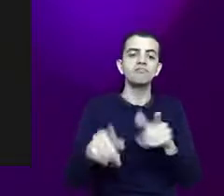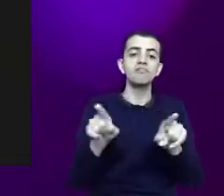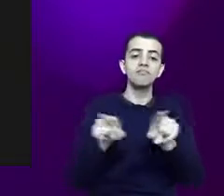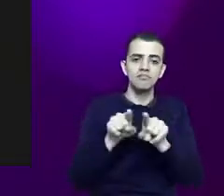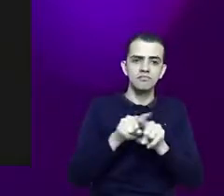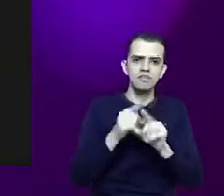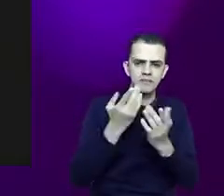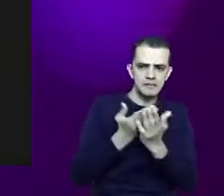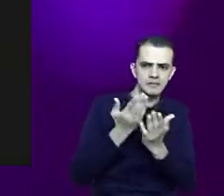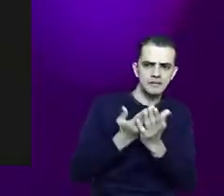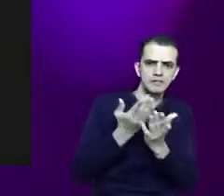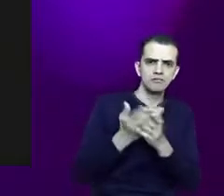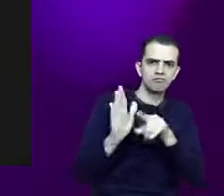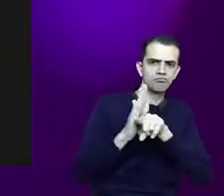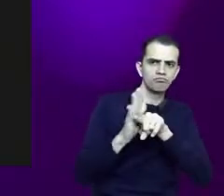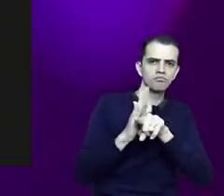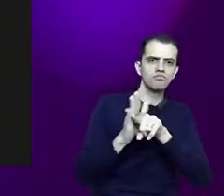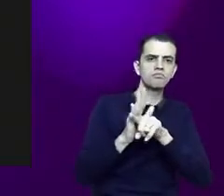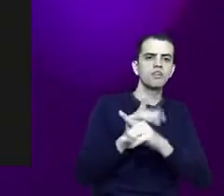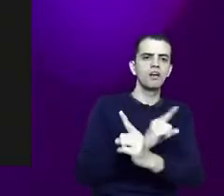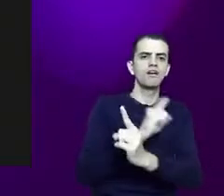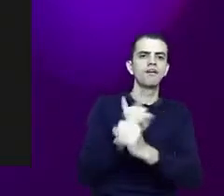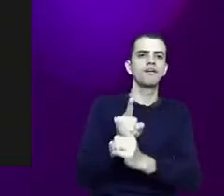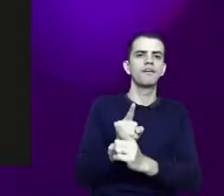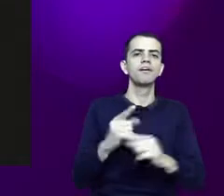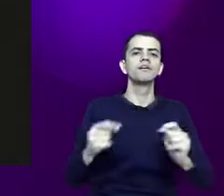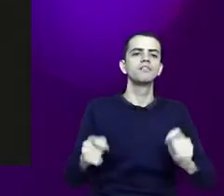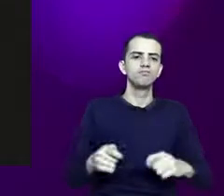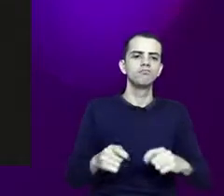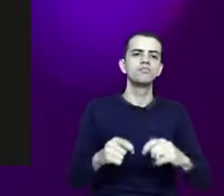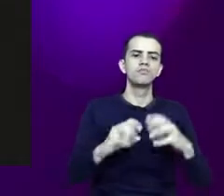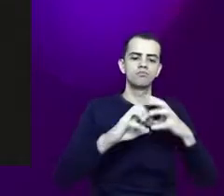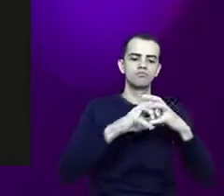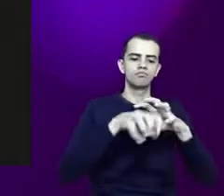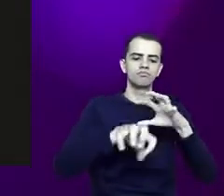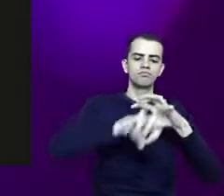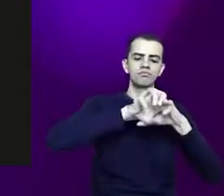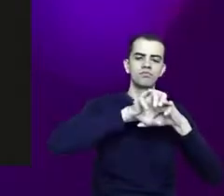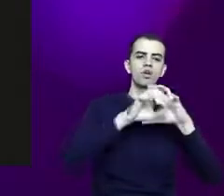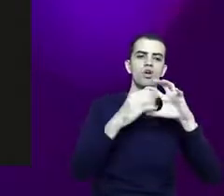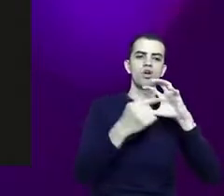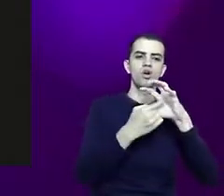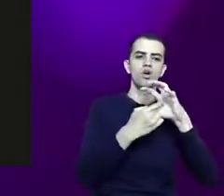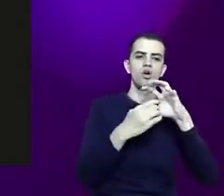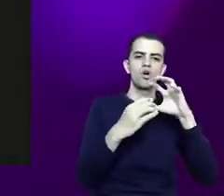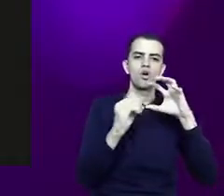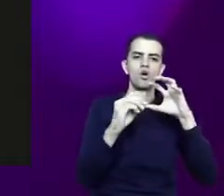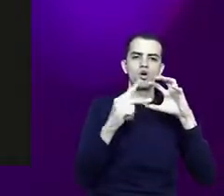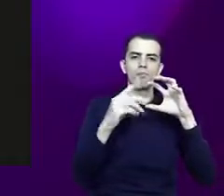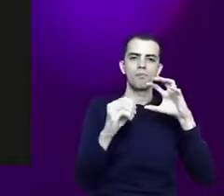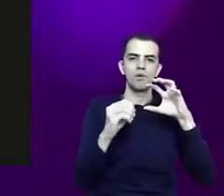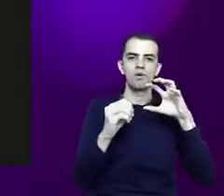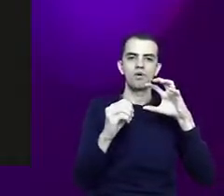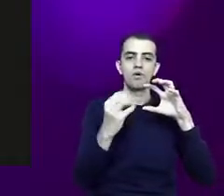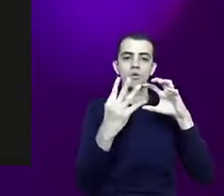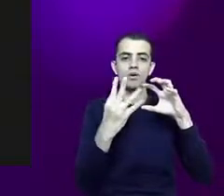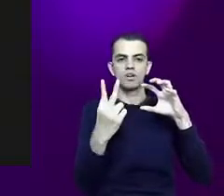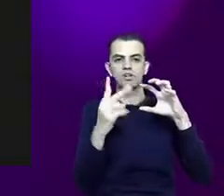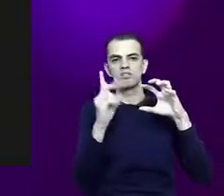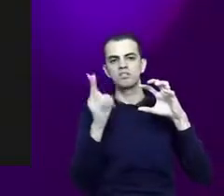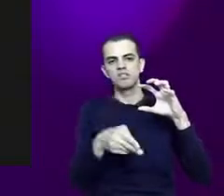estudo e realmente ficou com o copo 42,19, né?